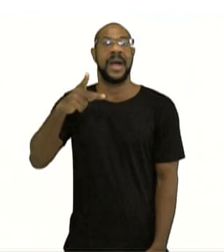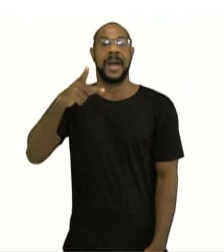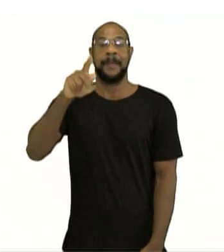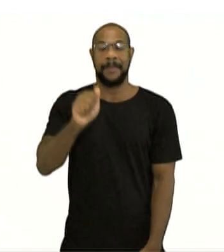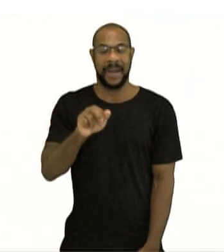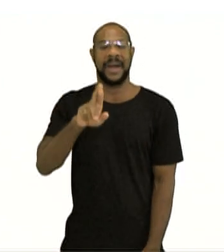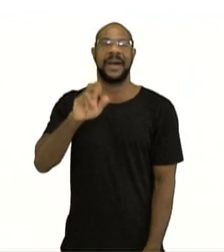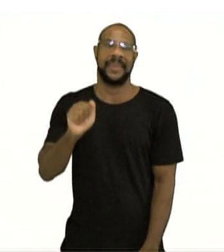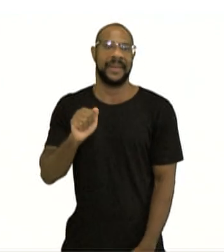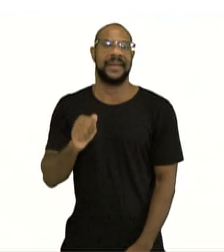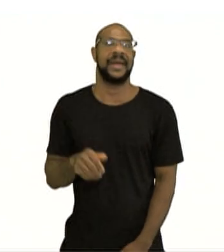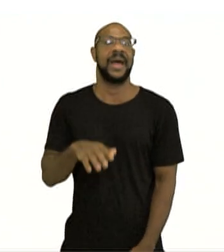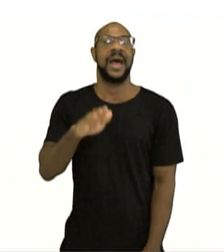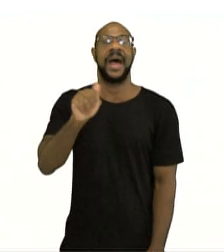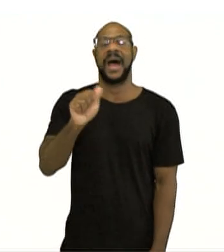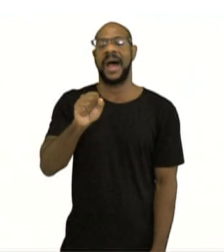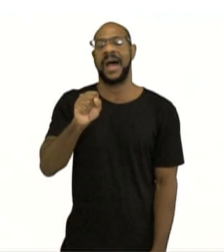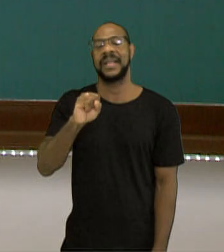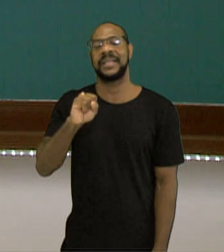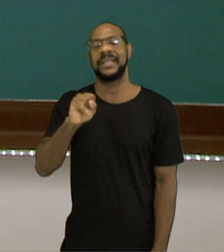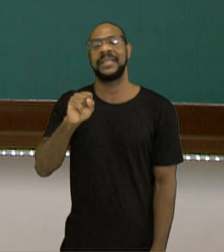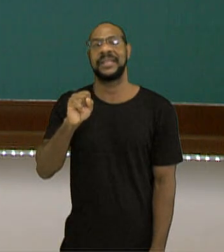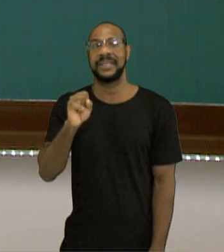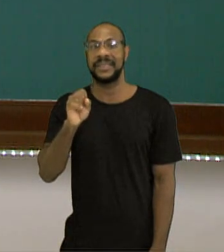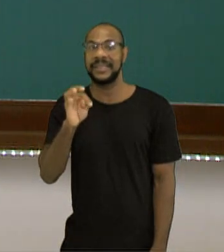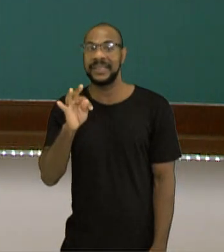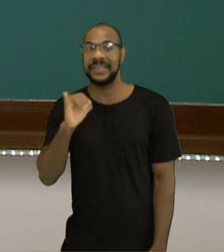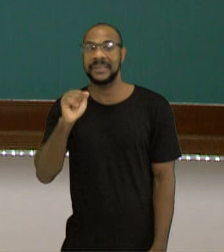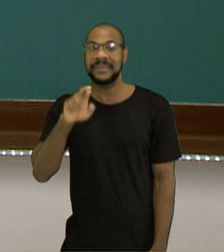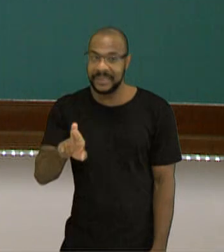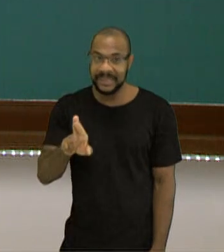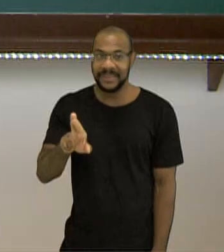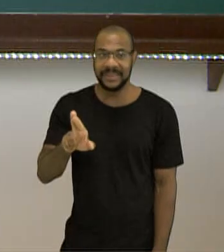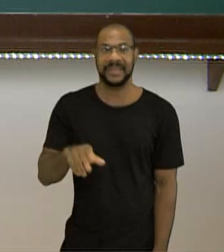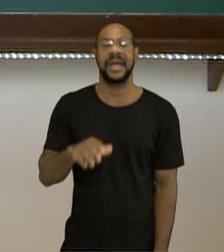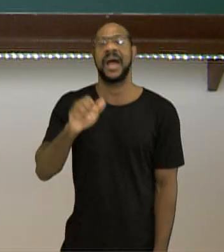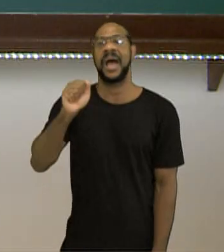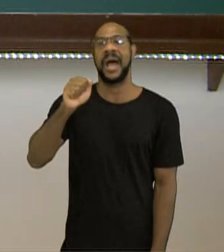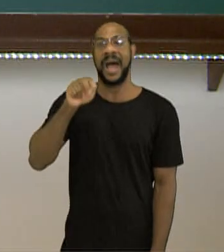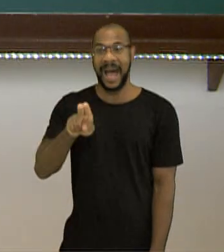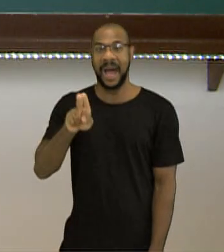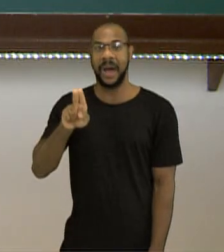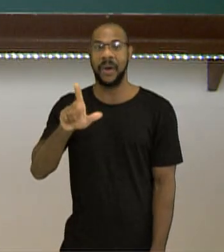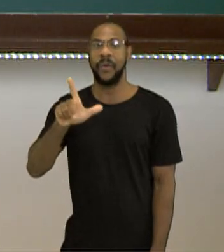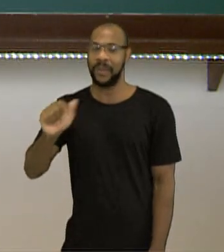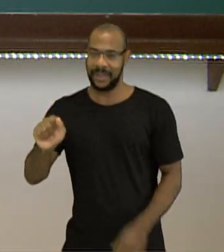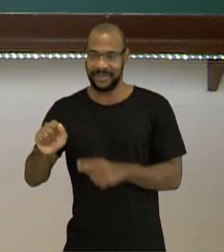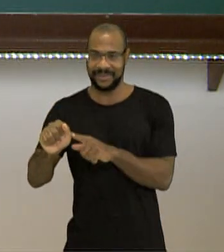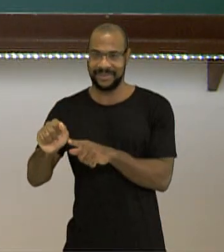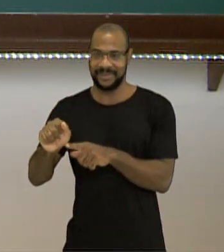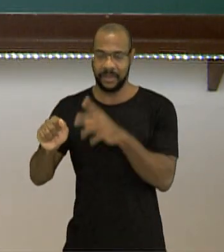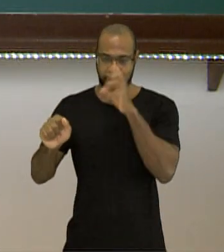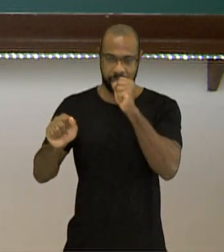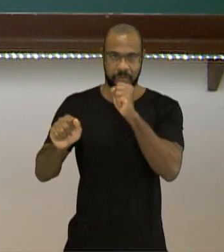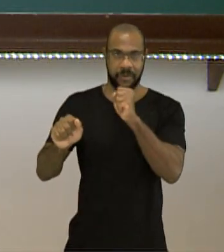assistir aulas. Percebeu aqui na entonação, na voz da prof, como você fala, ó,